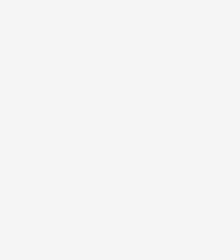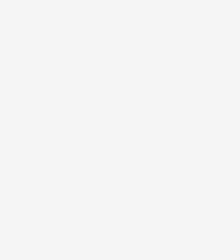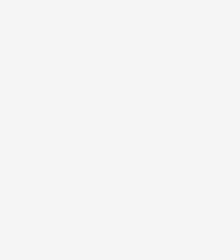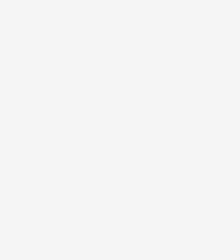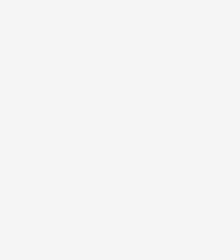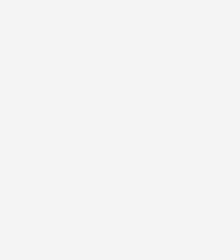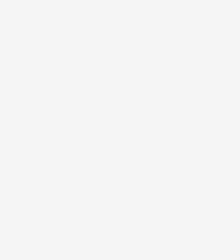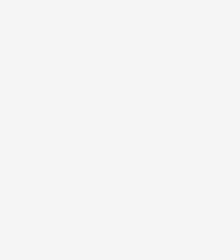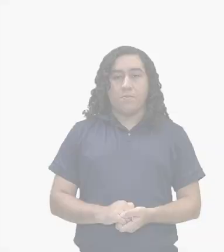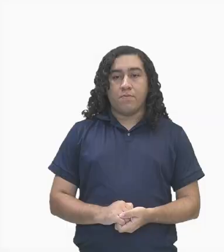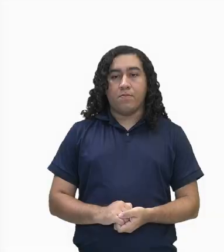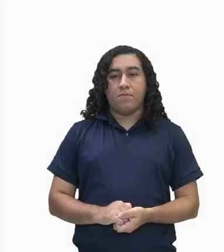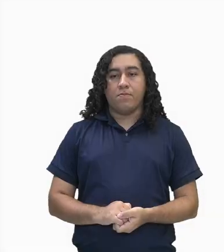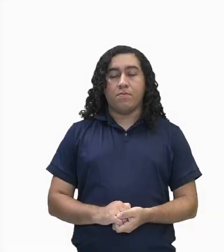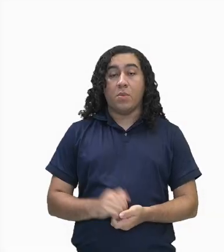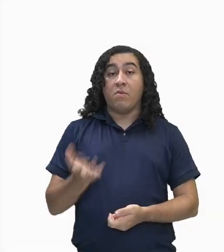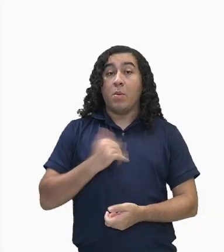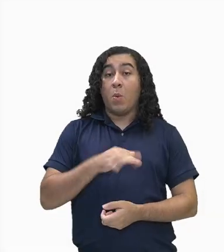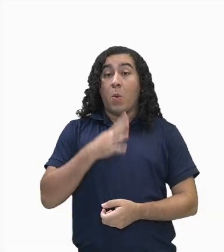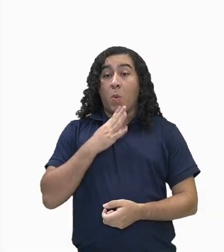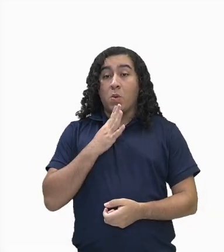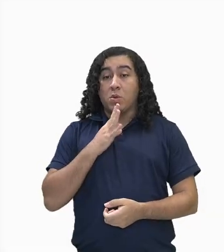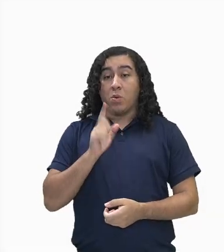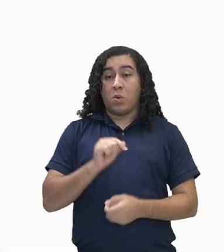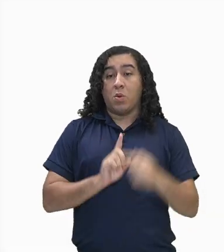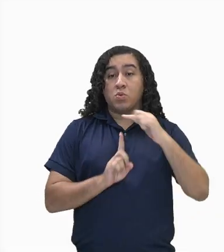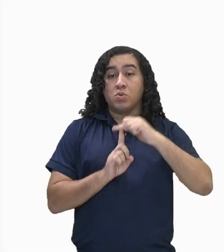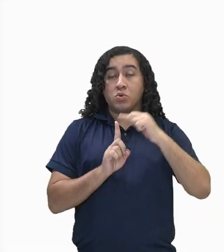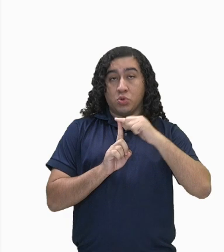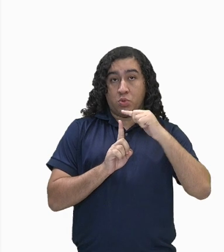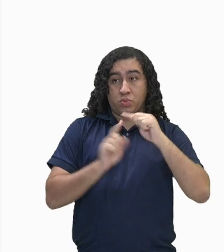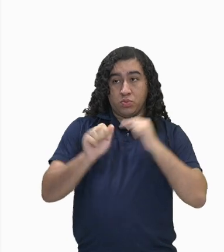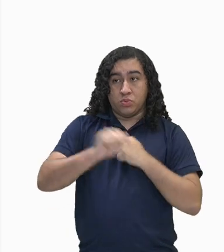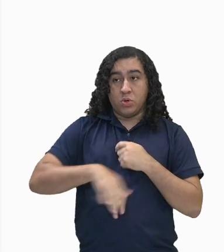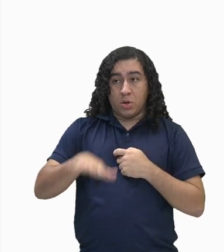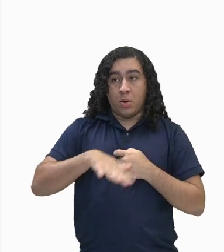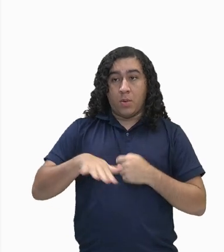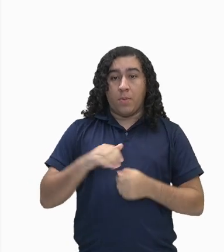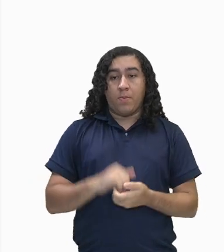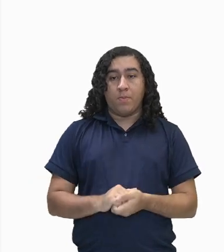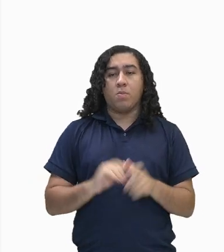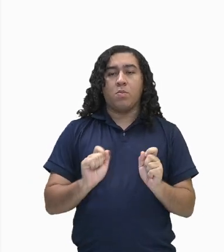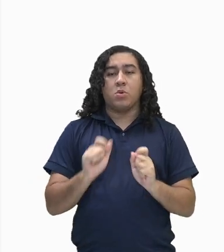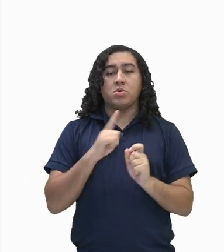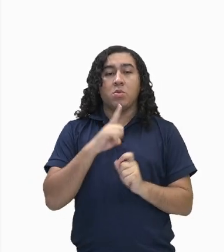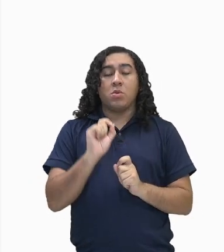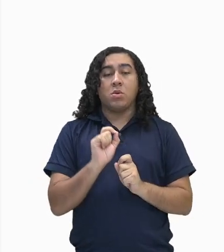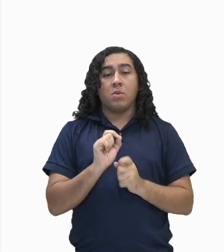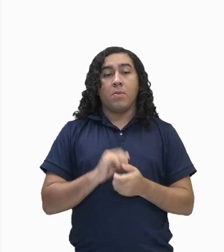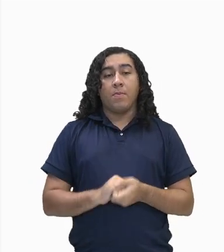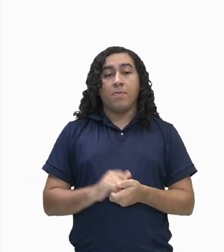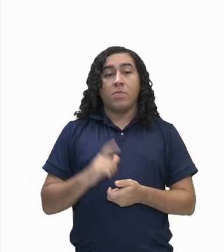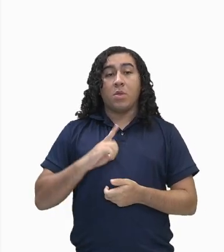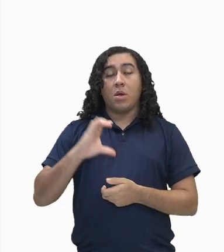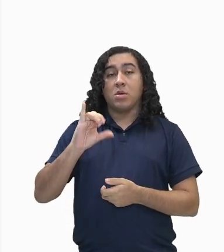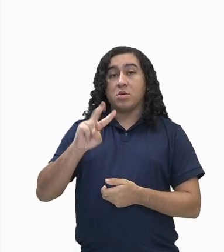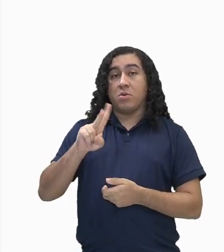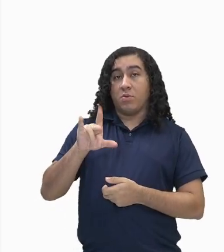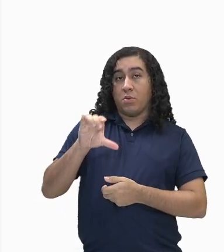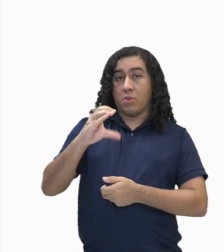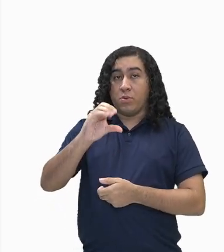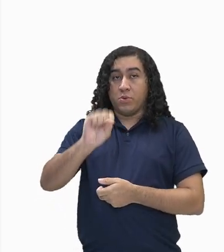forma geral. Vamos lá? Primeiro, os ritos podem ser cívicos, ou seja, ligados